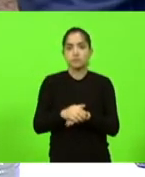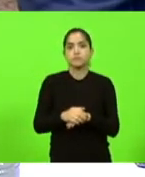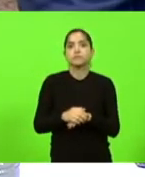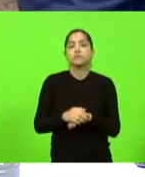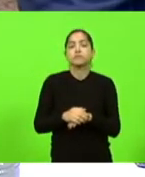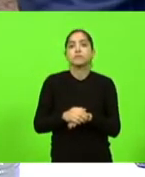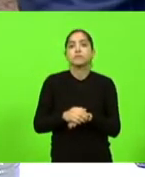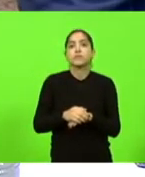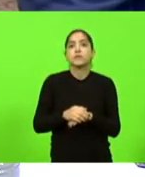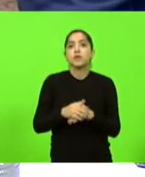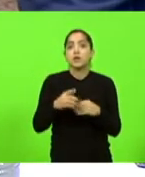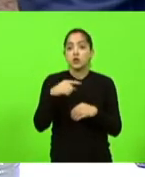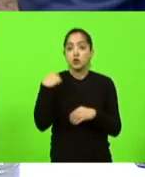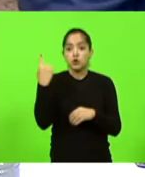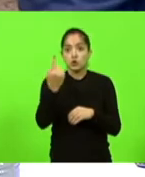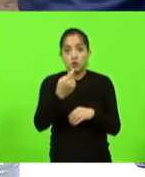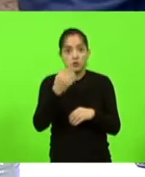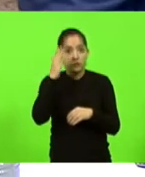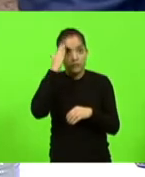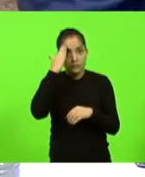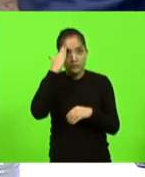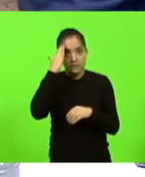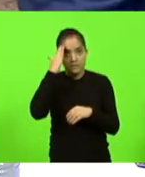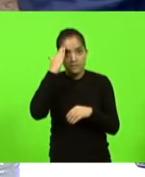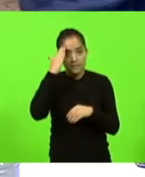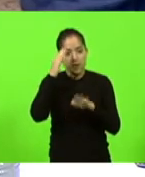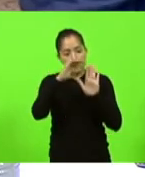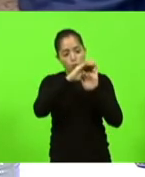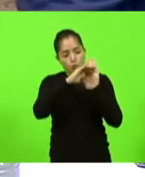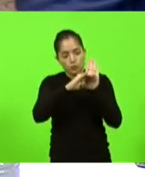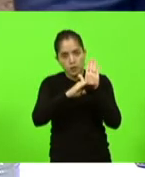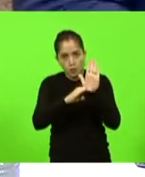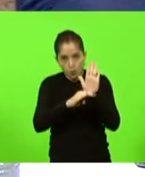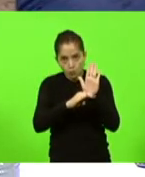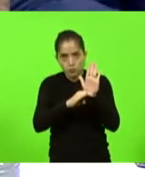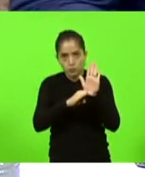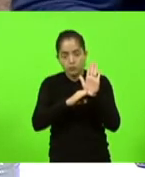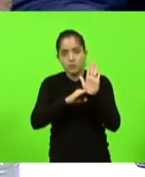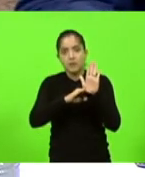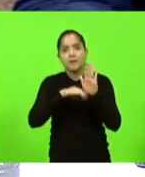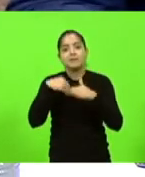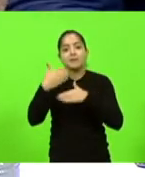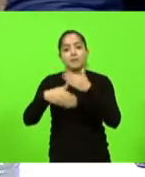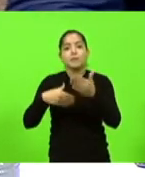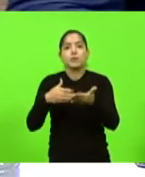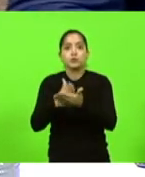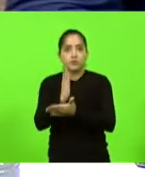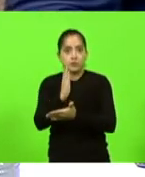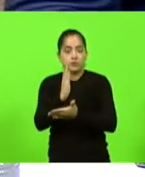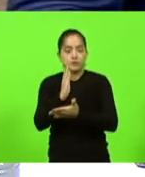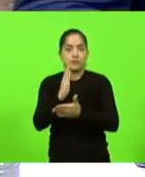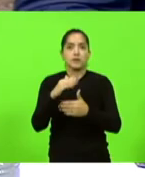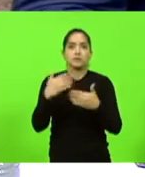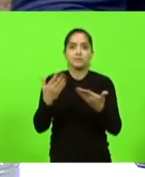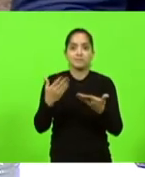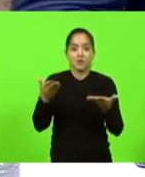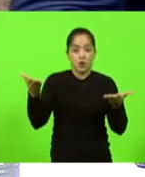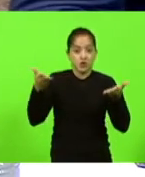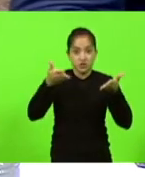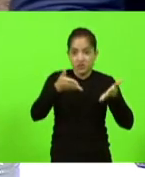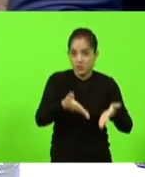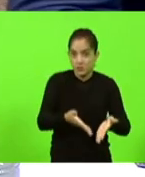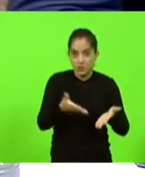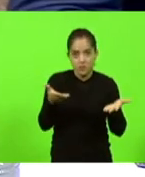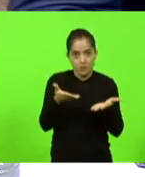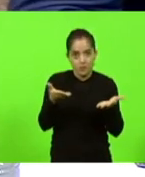Assembleia. Nós só vamos saber o conteúdo disso depois de aprovar a matéria, porque está chegando hoje, a gente está